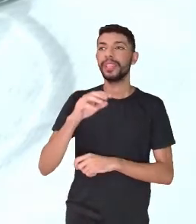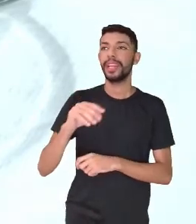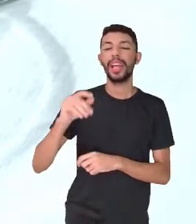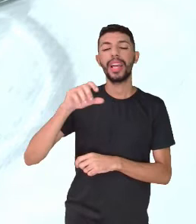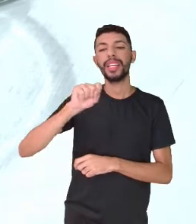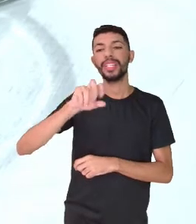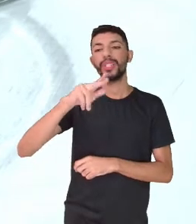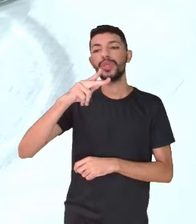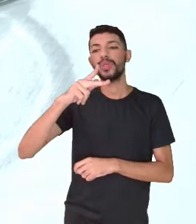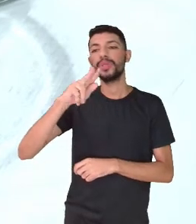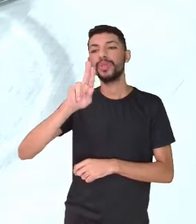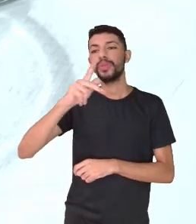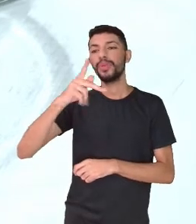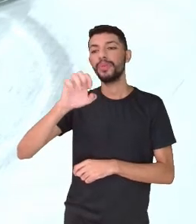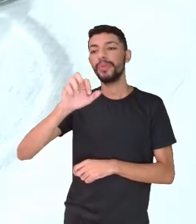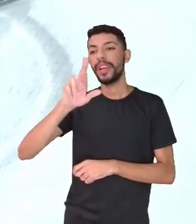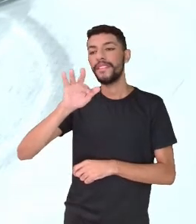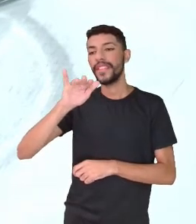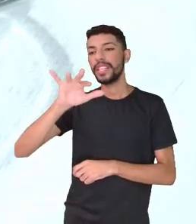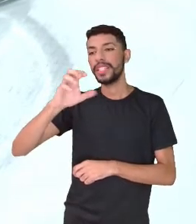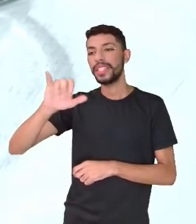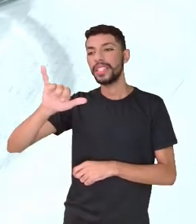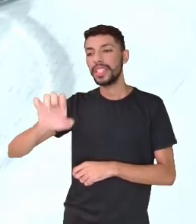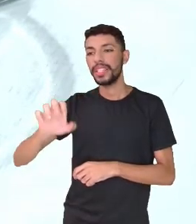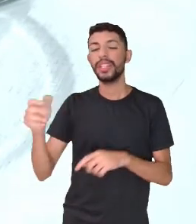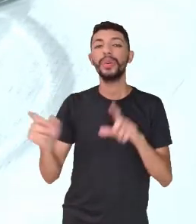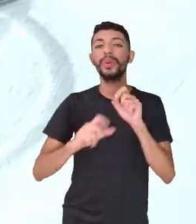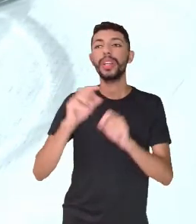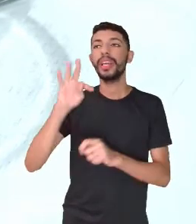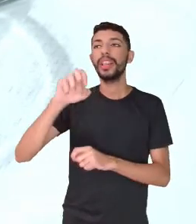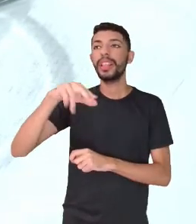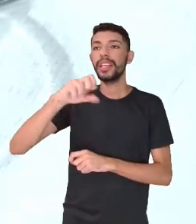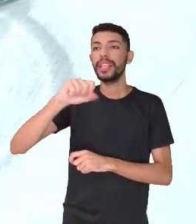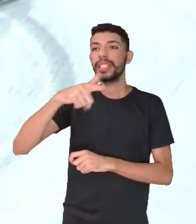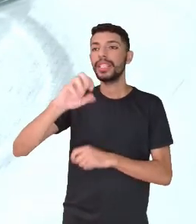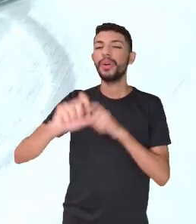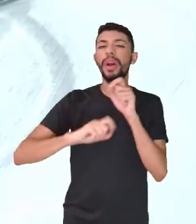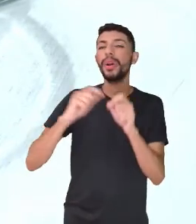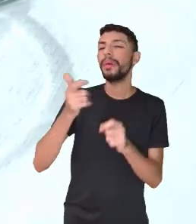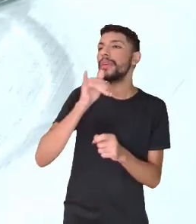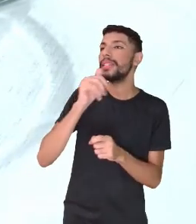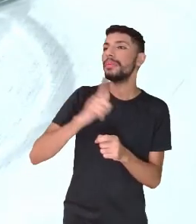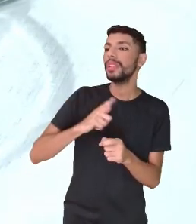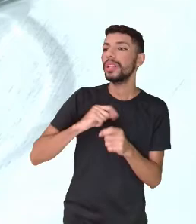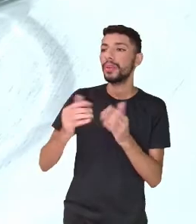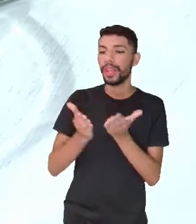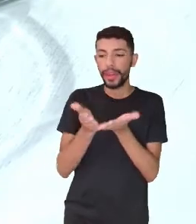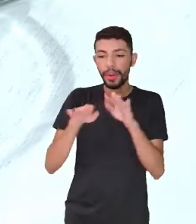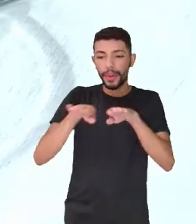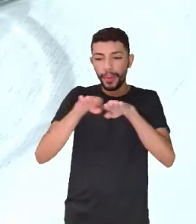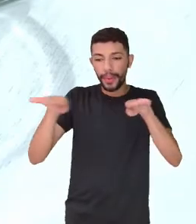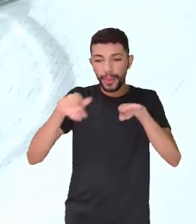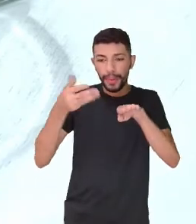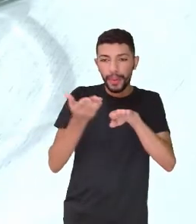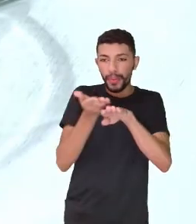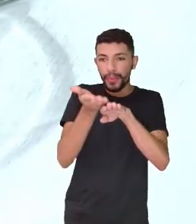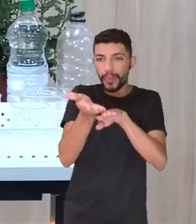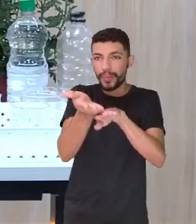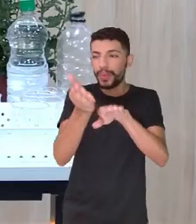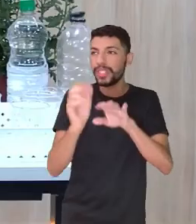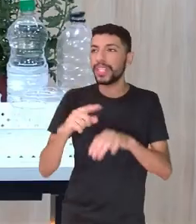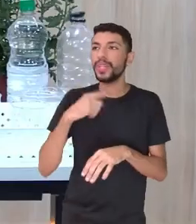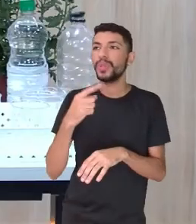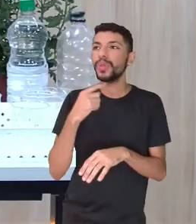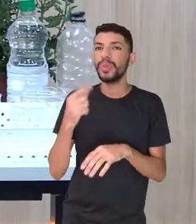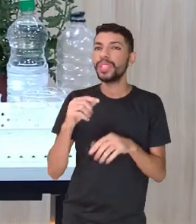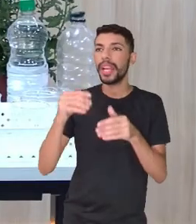se nessa parte superior formasse uma verdadeira películazinha e não deixa passar. Porém, se eu